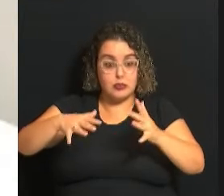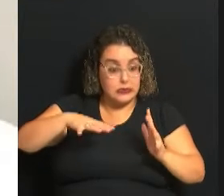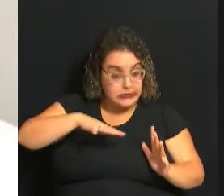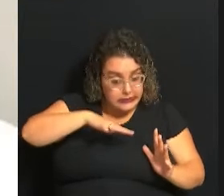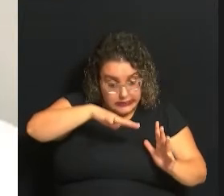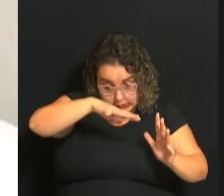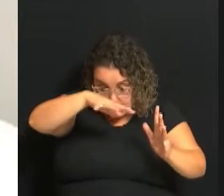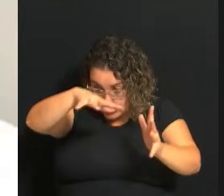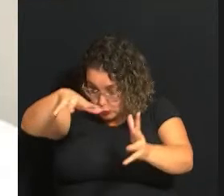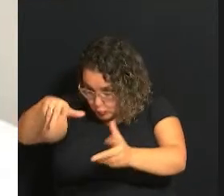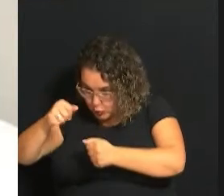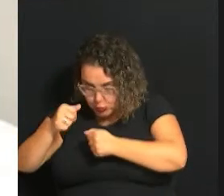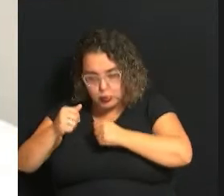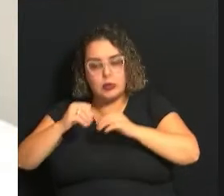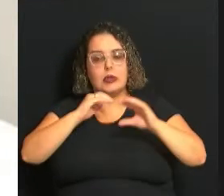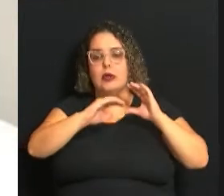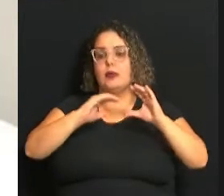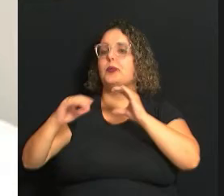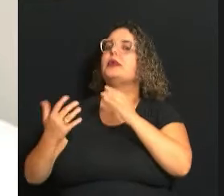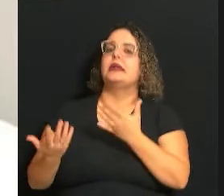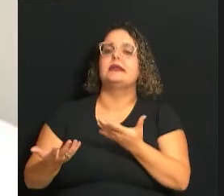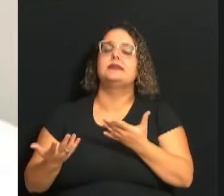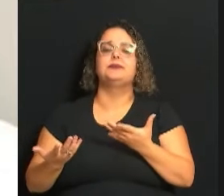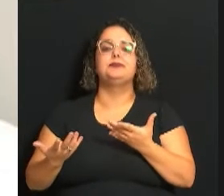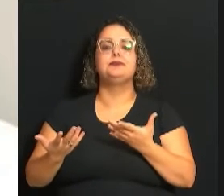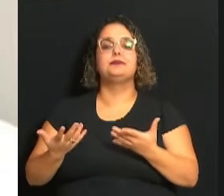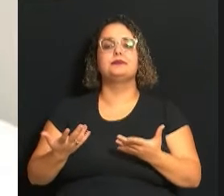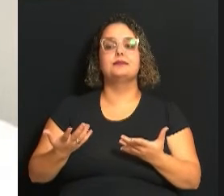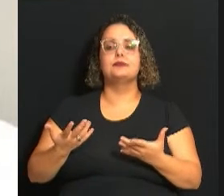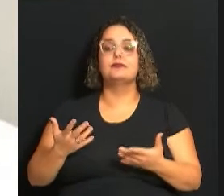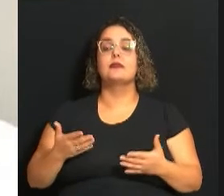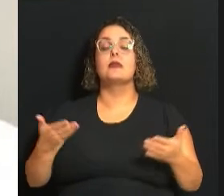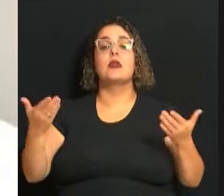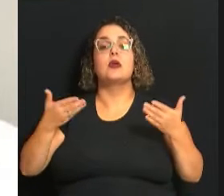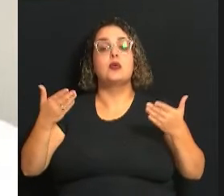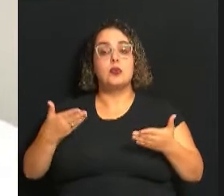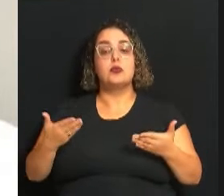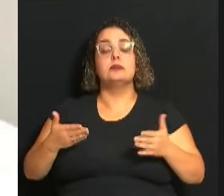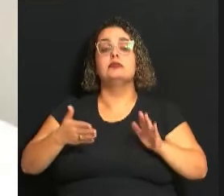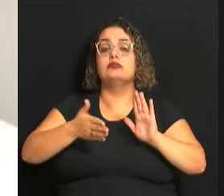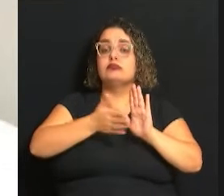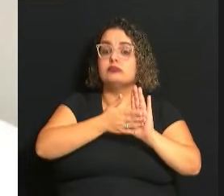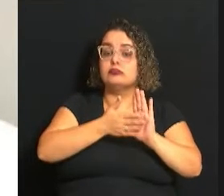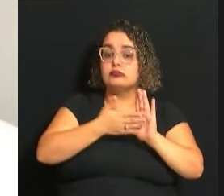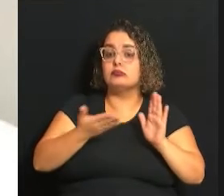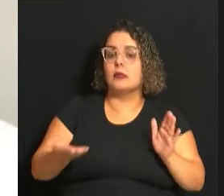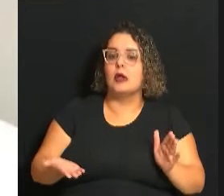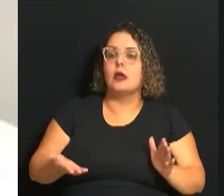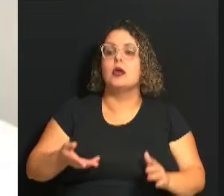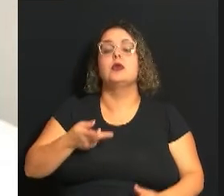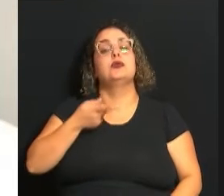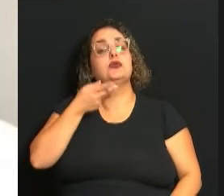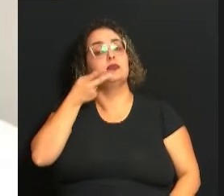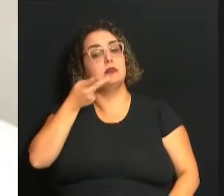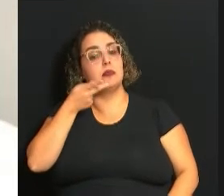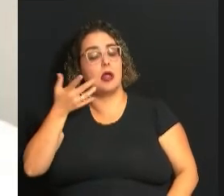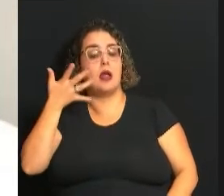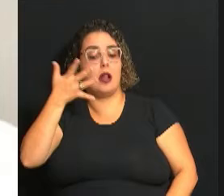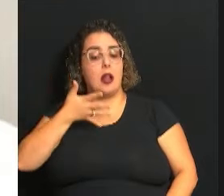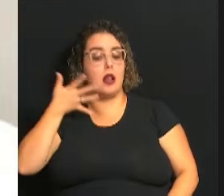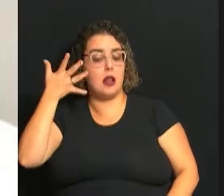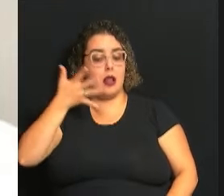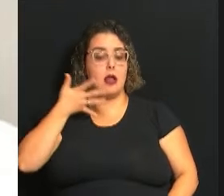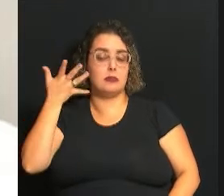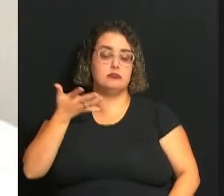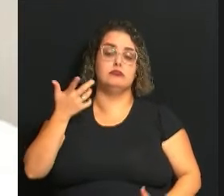é comunicar-se. Então, hoje é isso que eu atuo, sou palestrante também. E agora, né, com o meu livro,